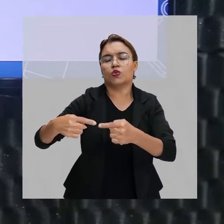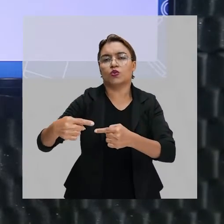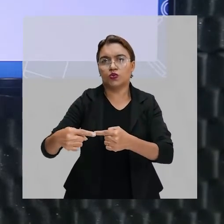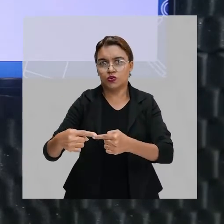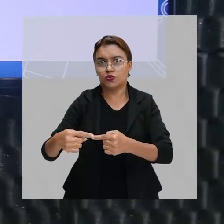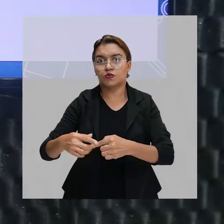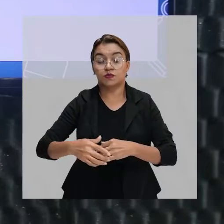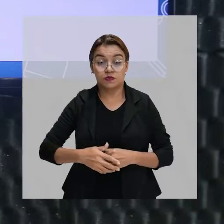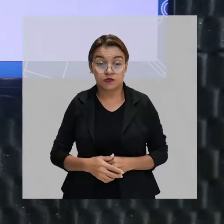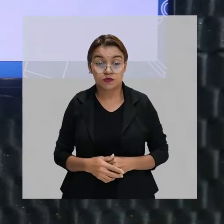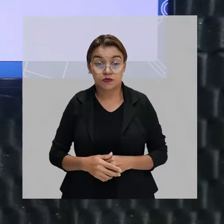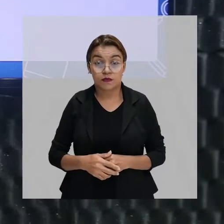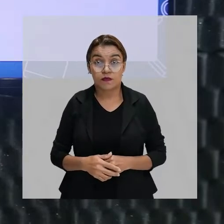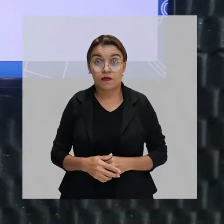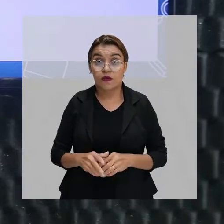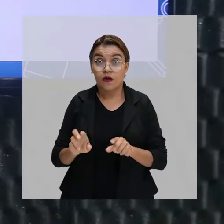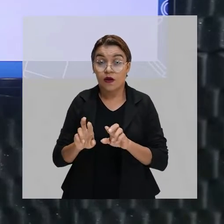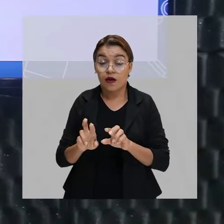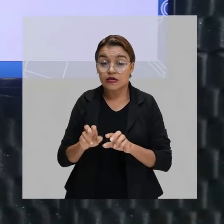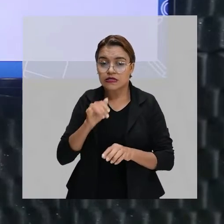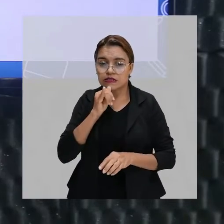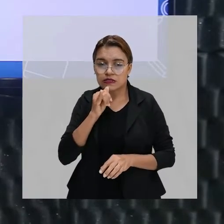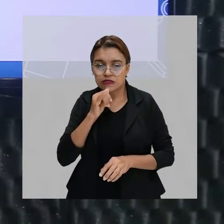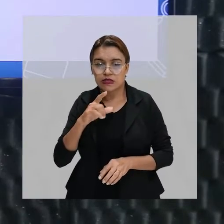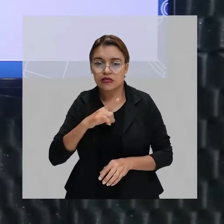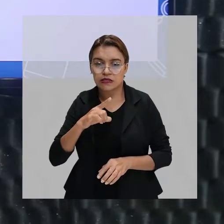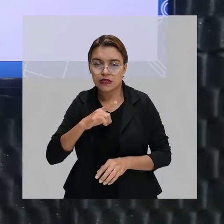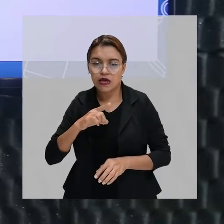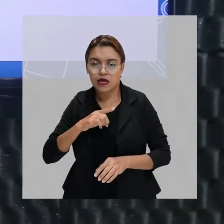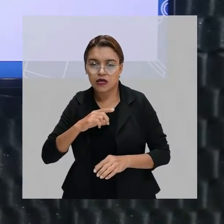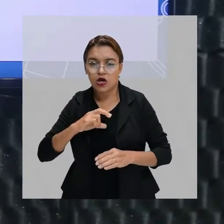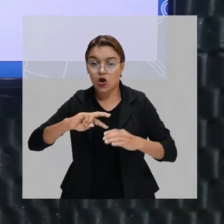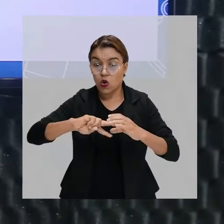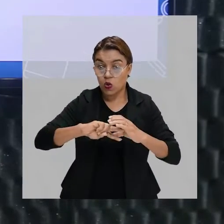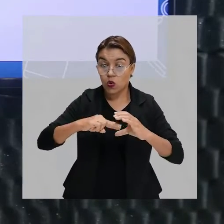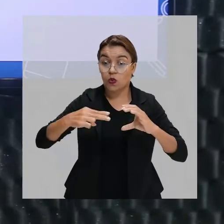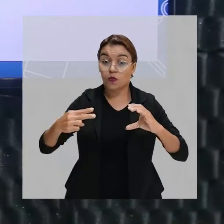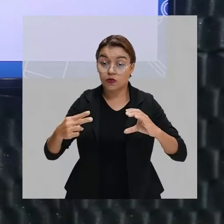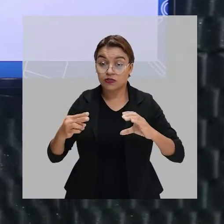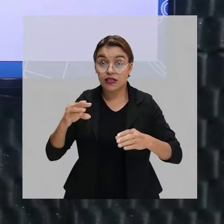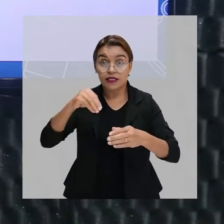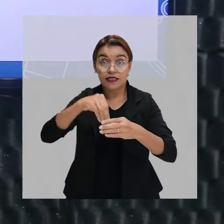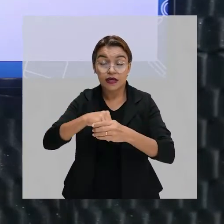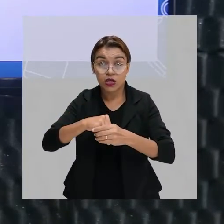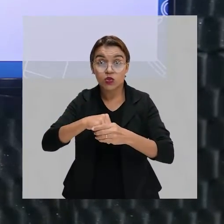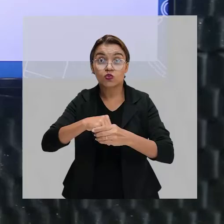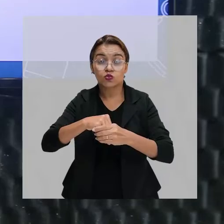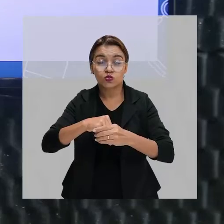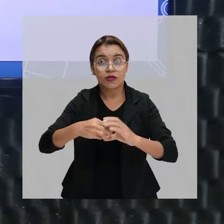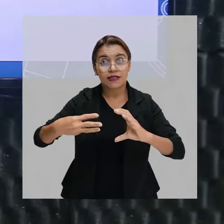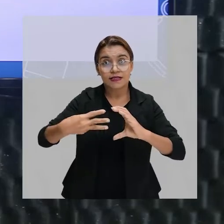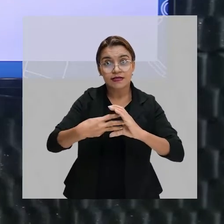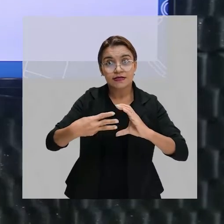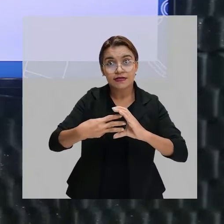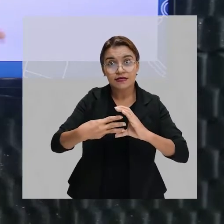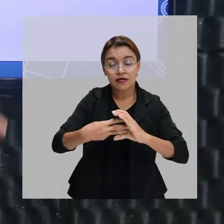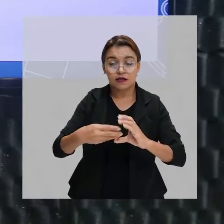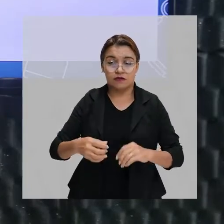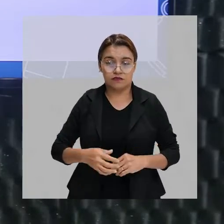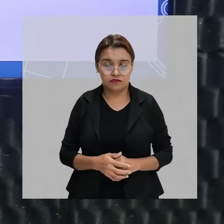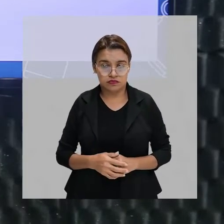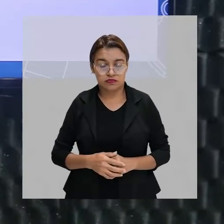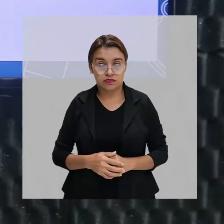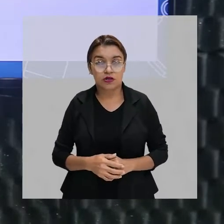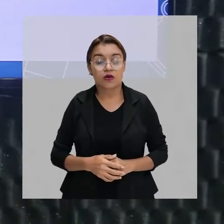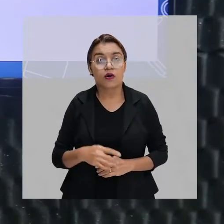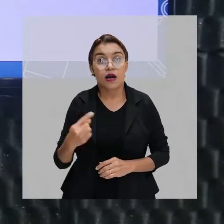e esse material é o conjunto de cromossomos que se situa no núcleo das células então a